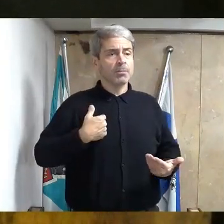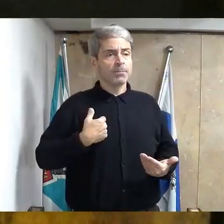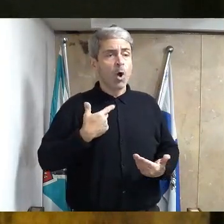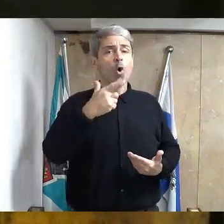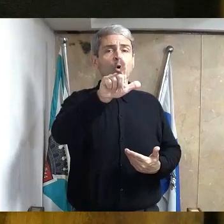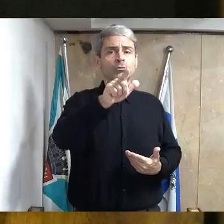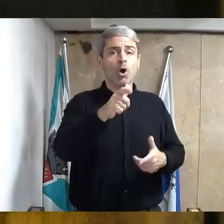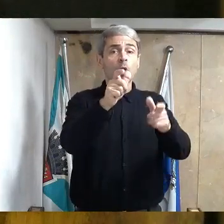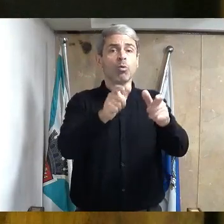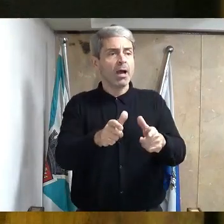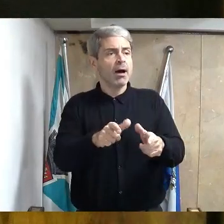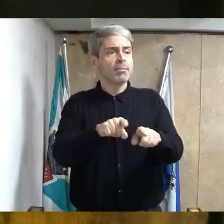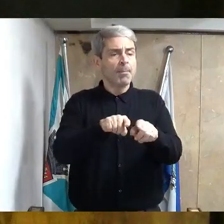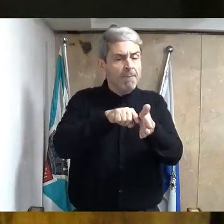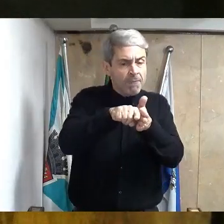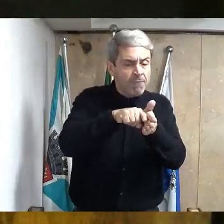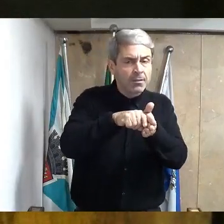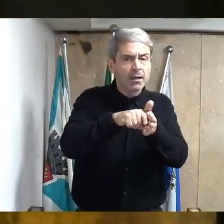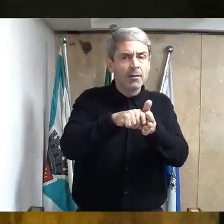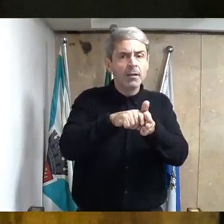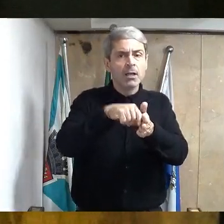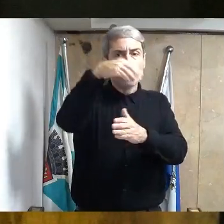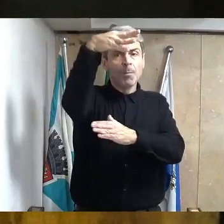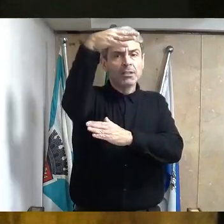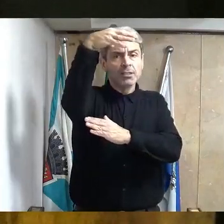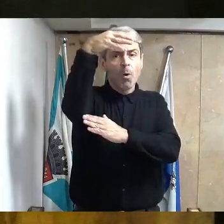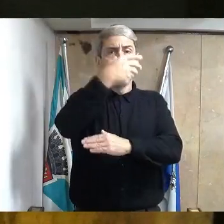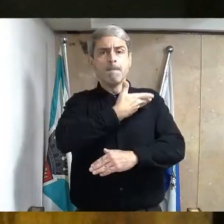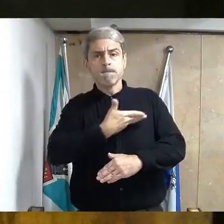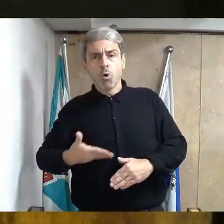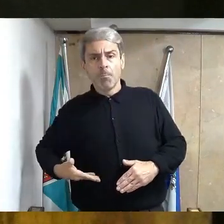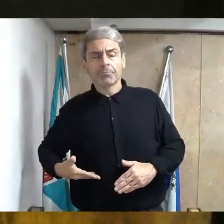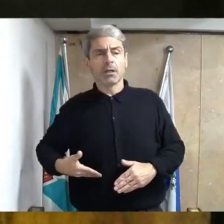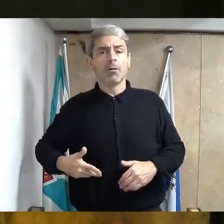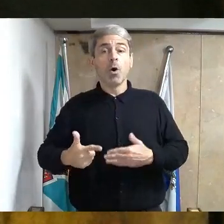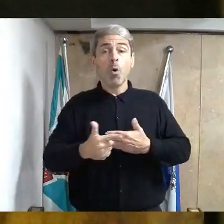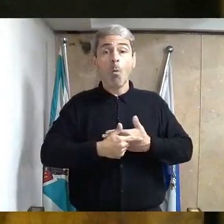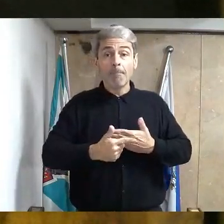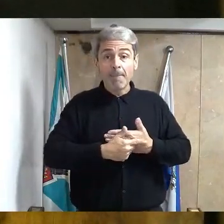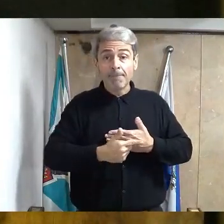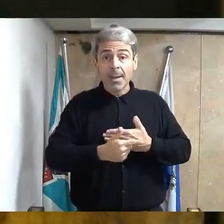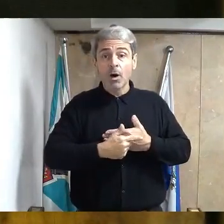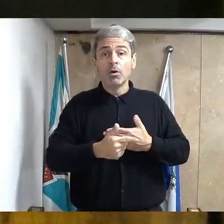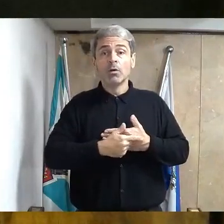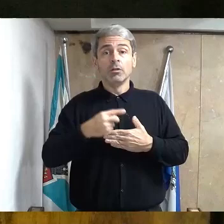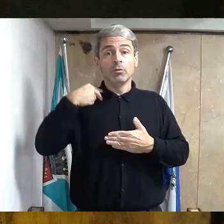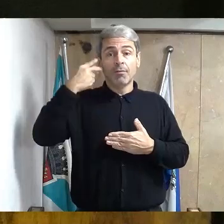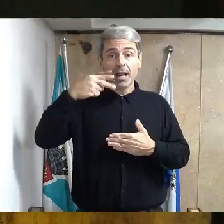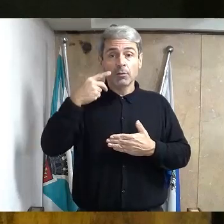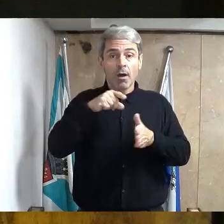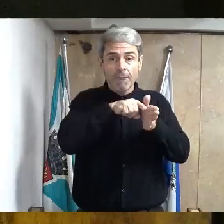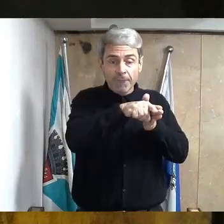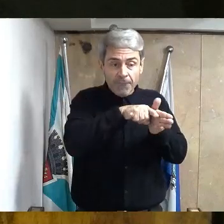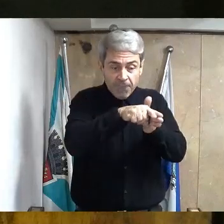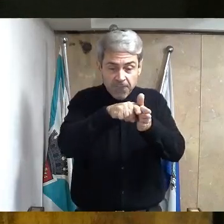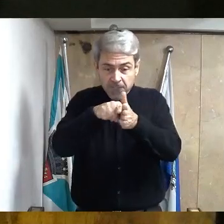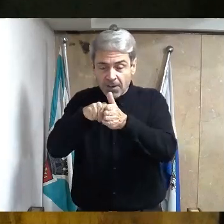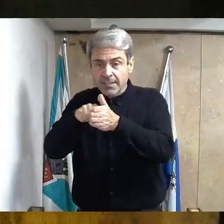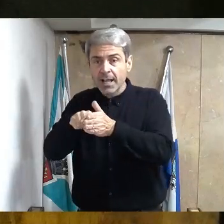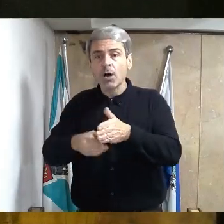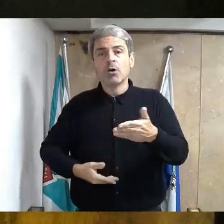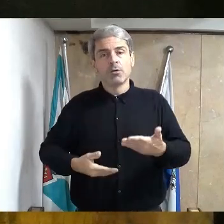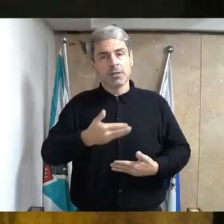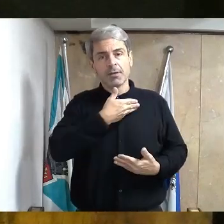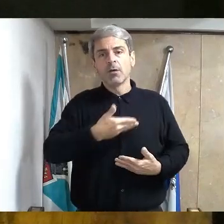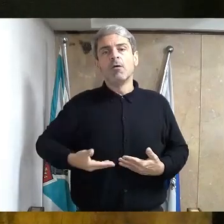vistoriando iluminação pública, porque o papel do vereador é esse, é fiscalizar os serviços